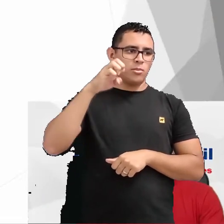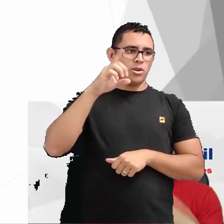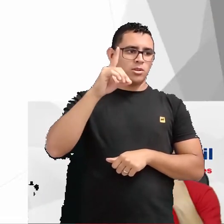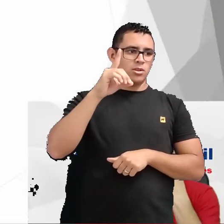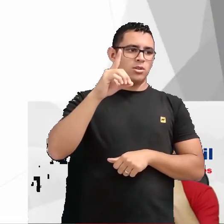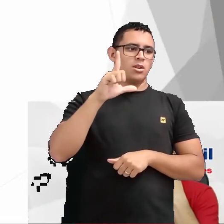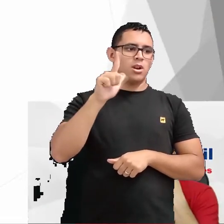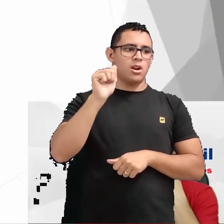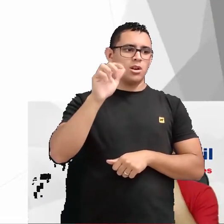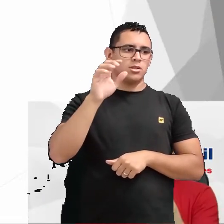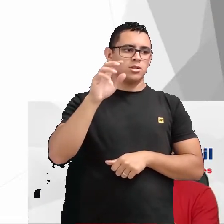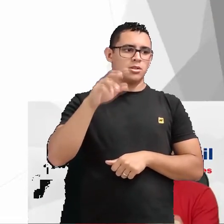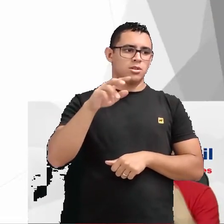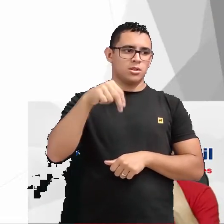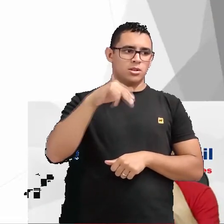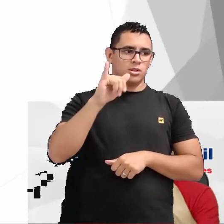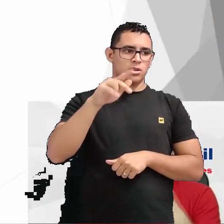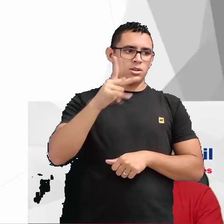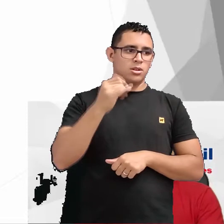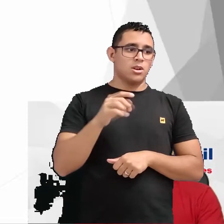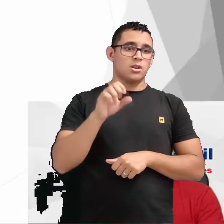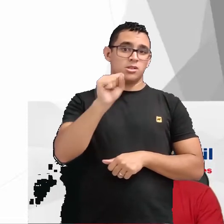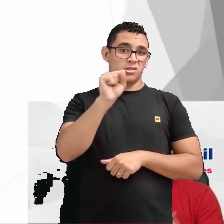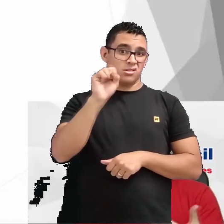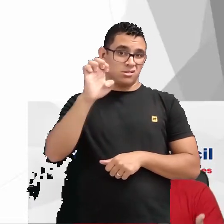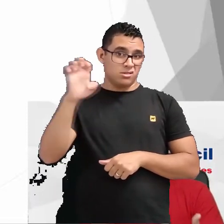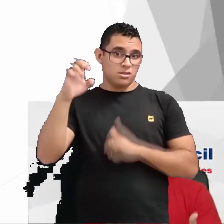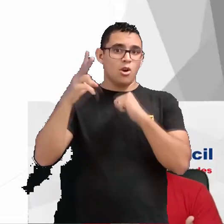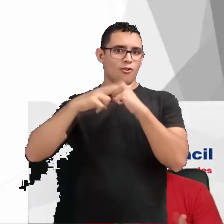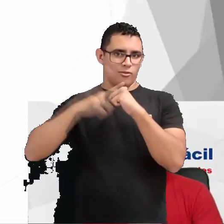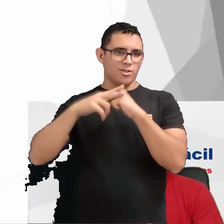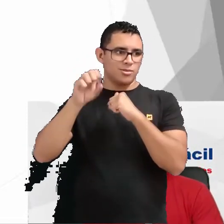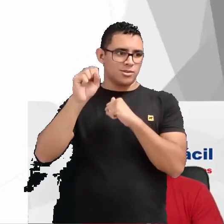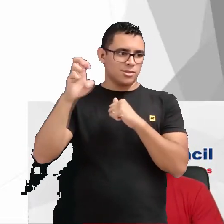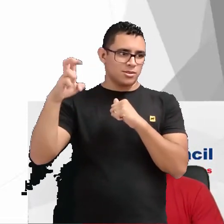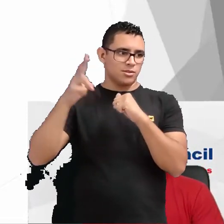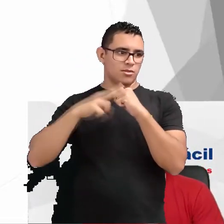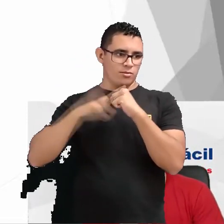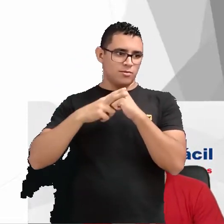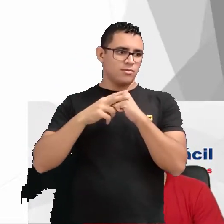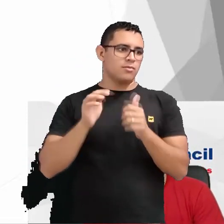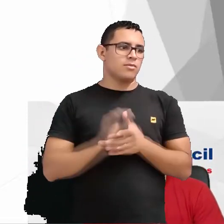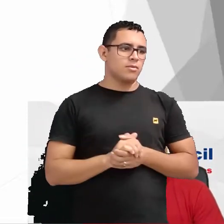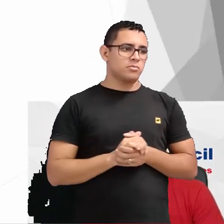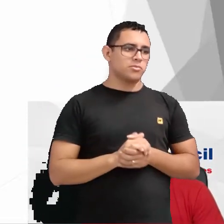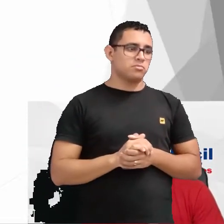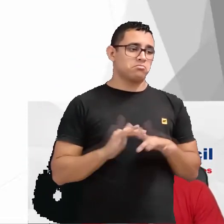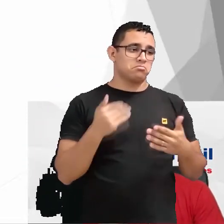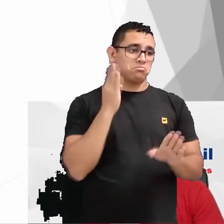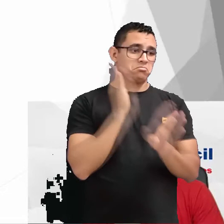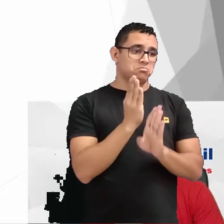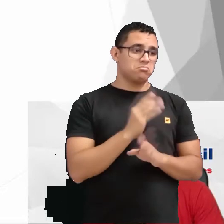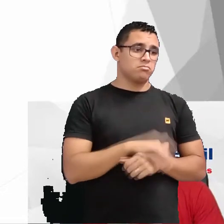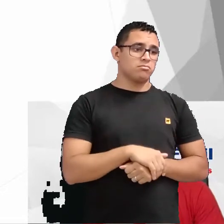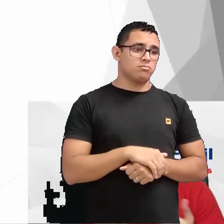o verbo to see, né? O verbo ver, to see. E esse, se vocês olharem na lista, quem está com a lista na mão aí, tentem localizar lá,